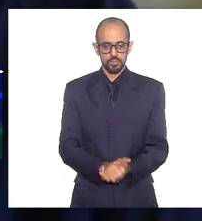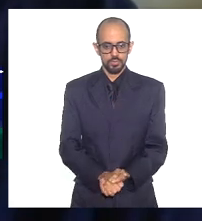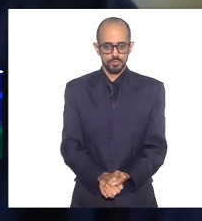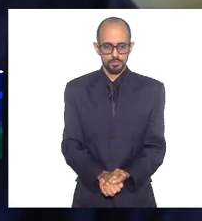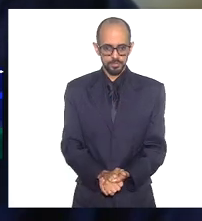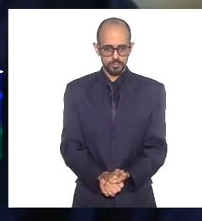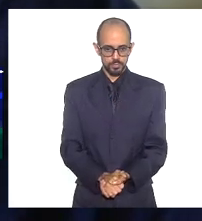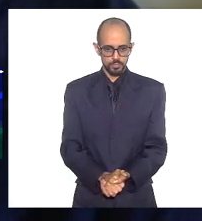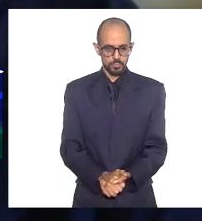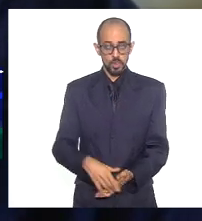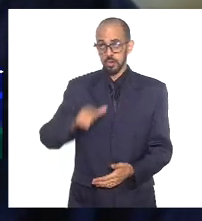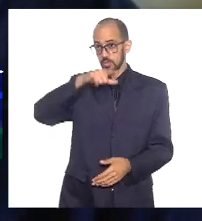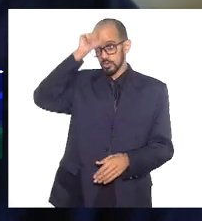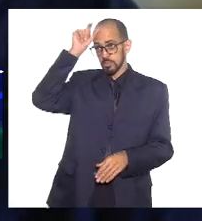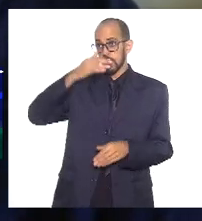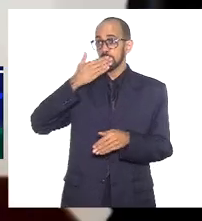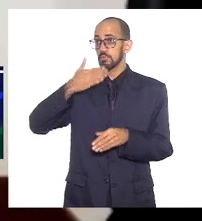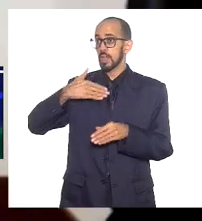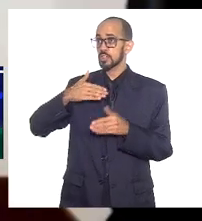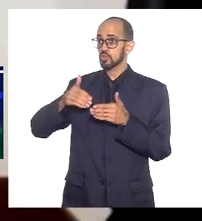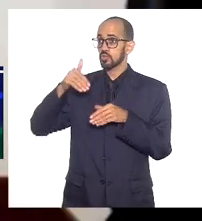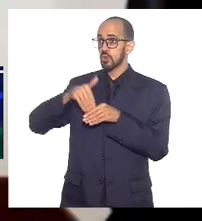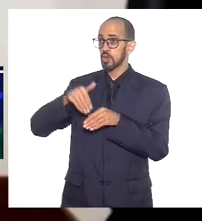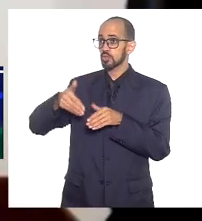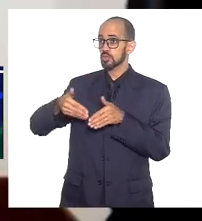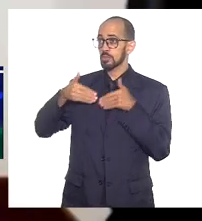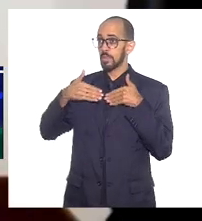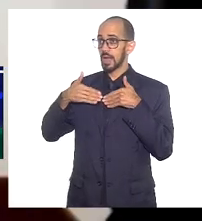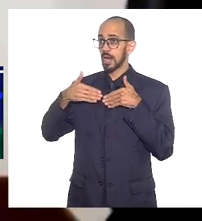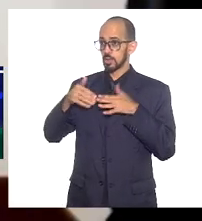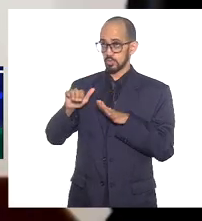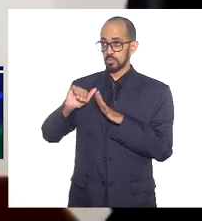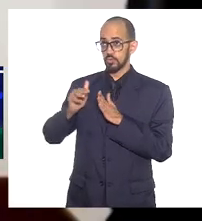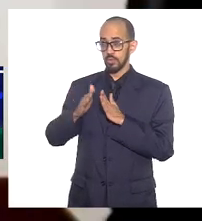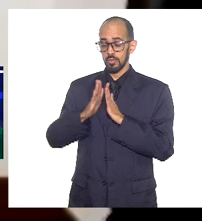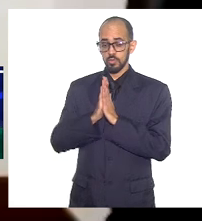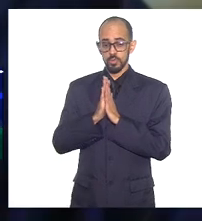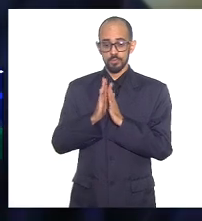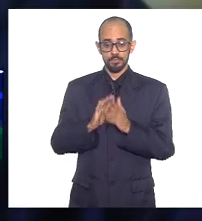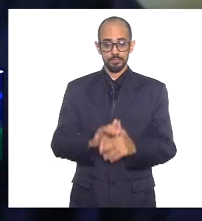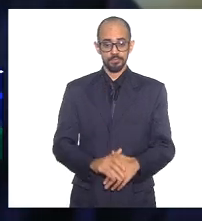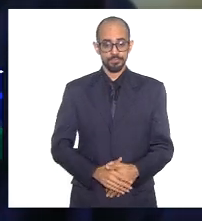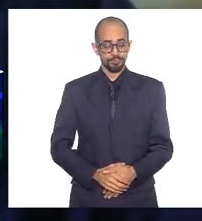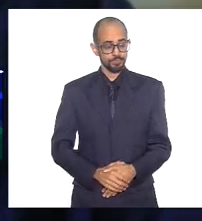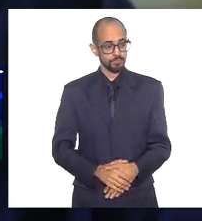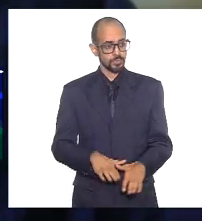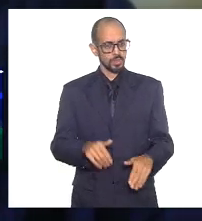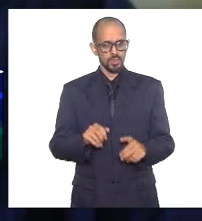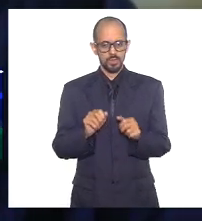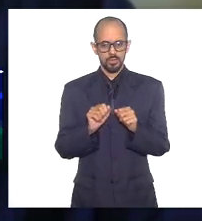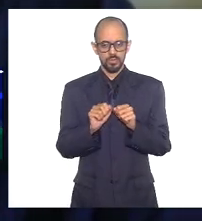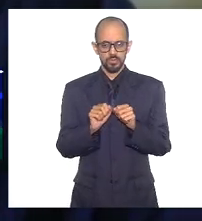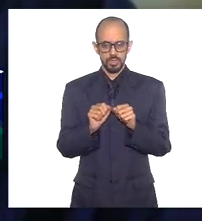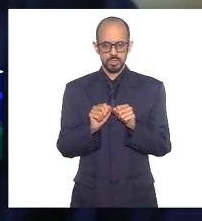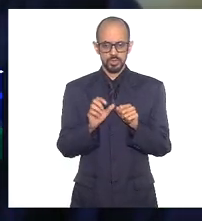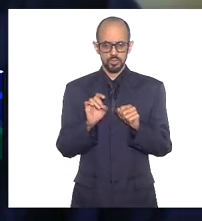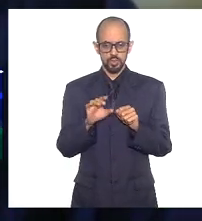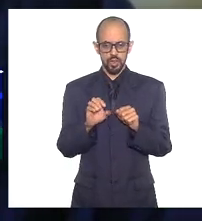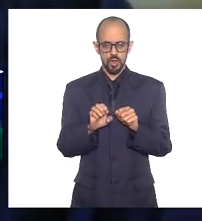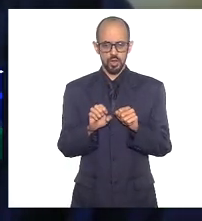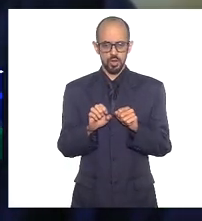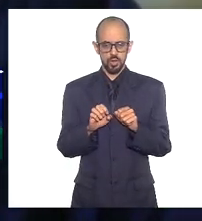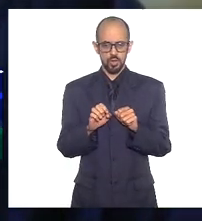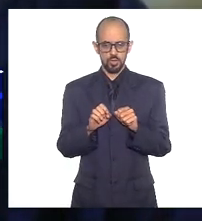presidente votem separados deputado Luiz Paulo fazer uma uma pela deputada Márcio Pacheco